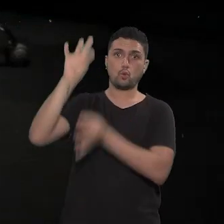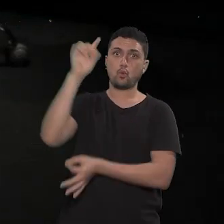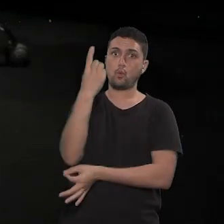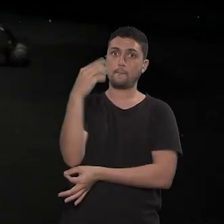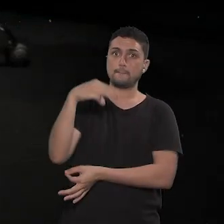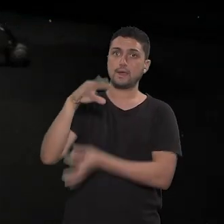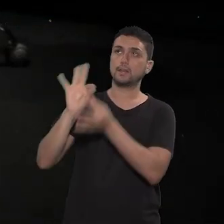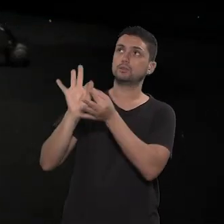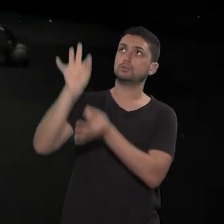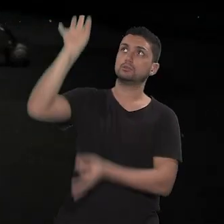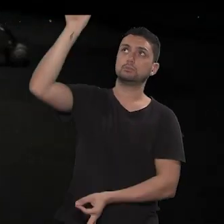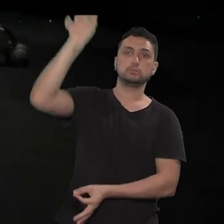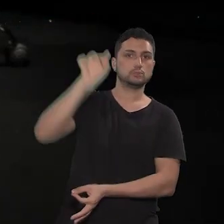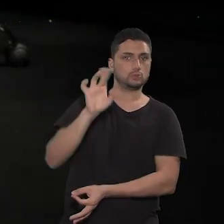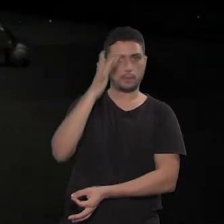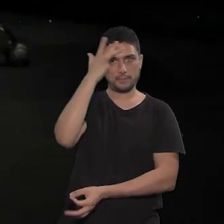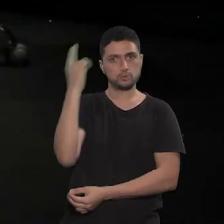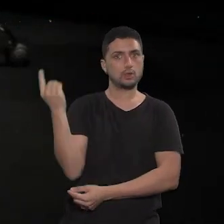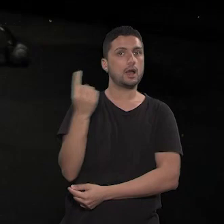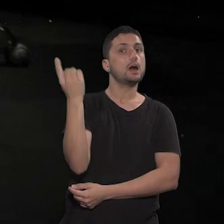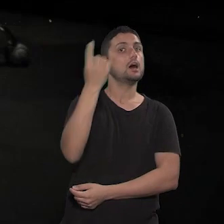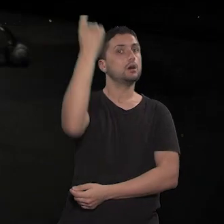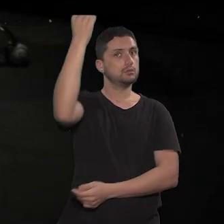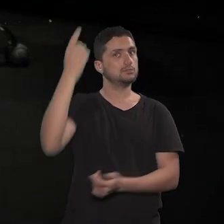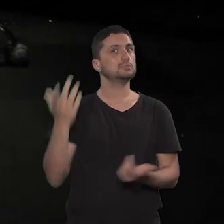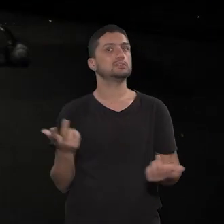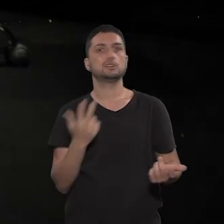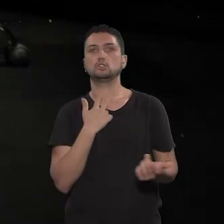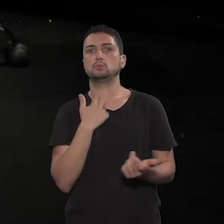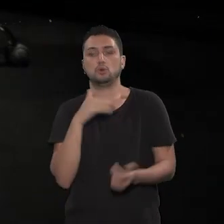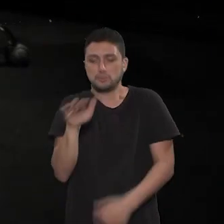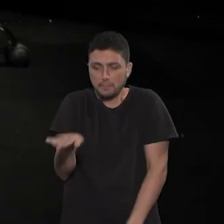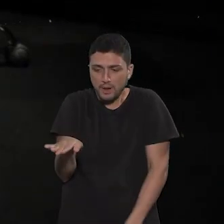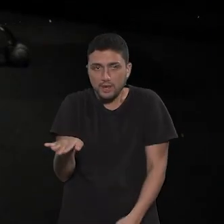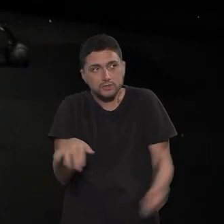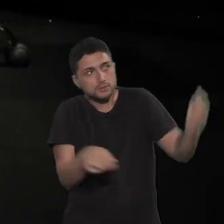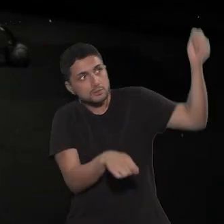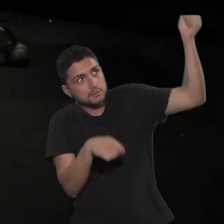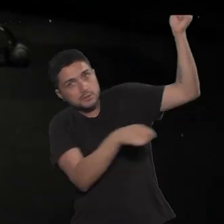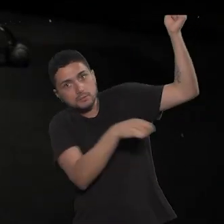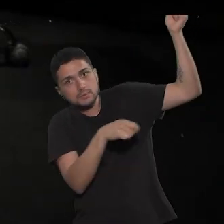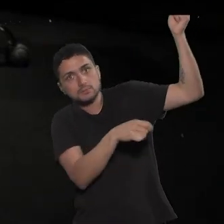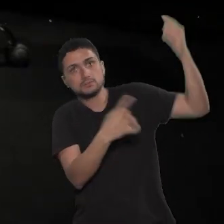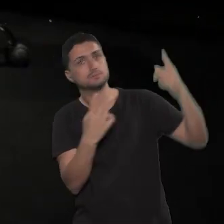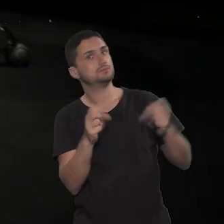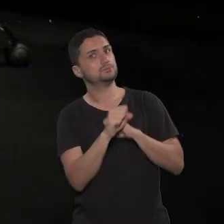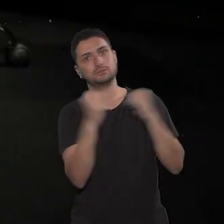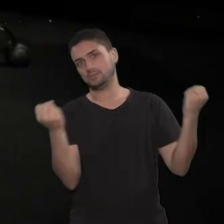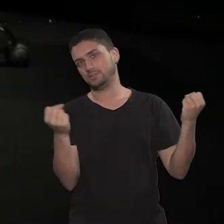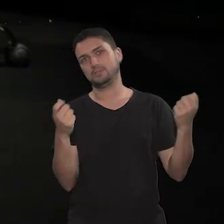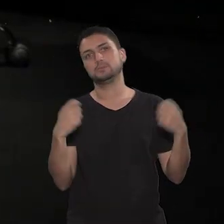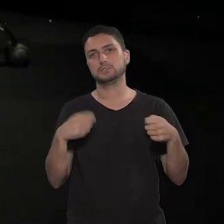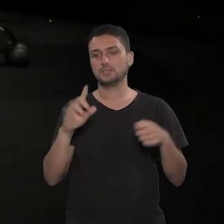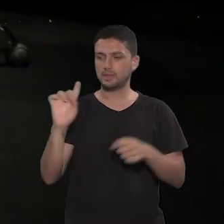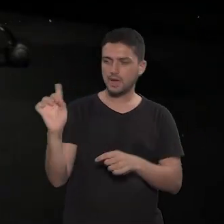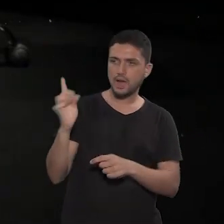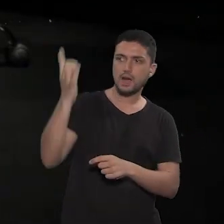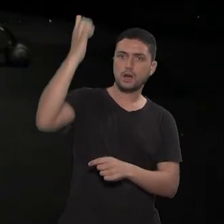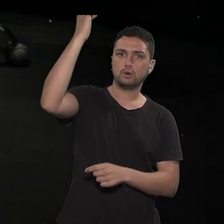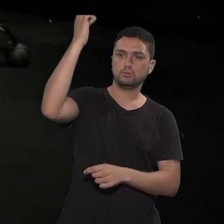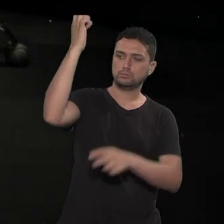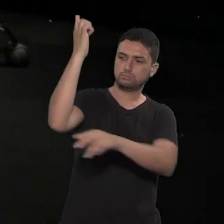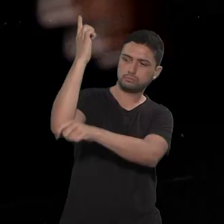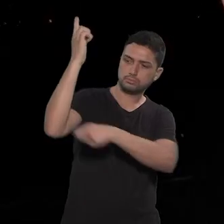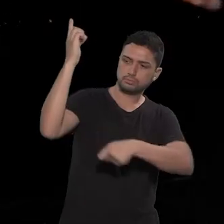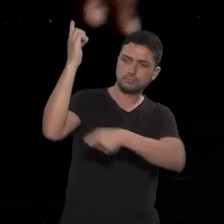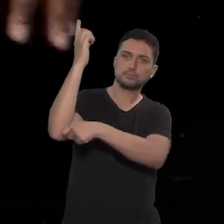mais de 1,80 m de altura. Por causa do tamanho do tamanho de 1 metro, um instrumento de 1 metro de altura, não tinha como o cara baixinho, com 60 sair tocando, porque ele ia sair